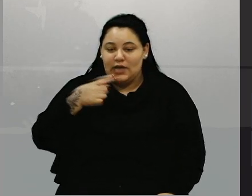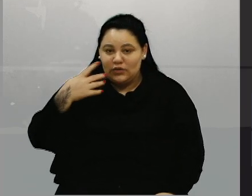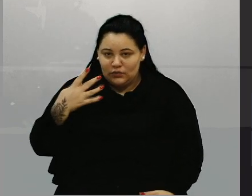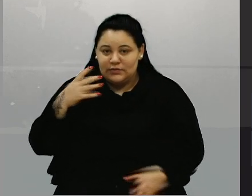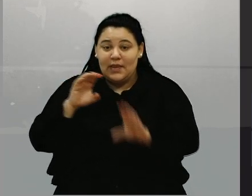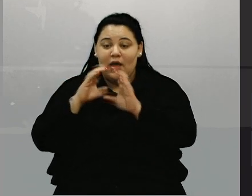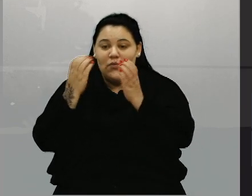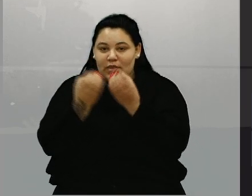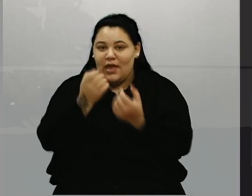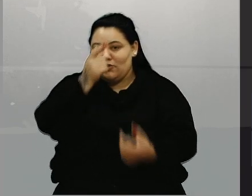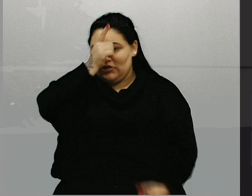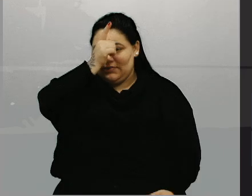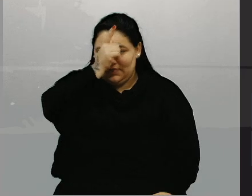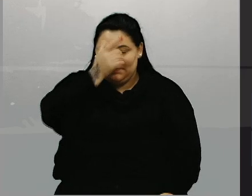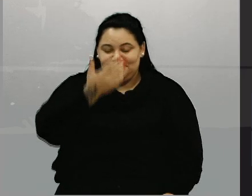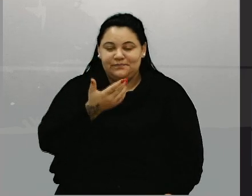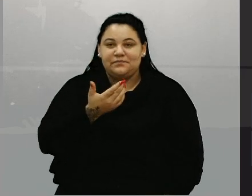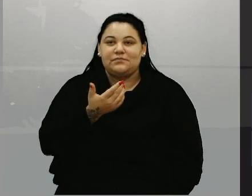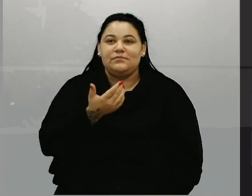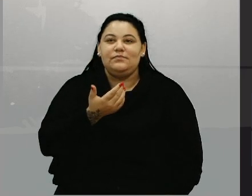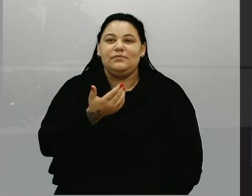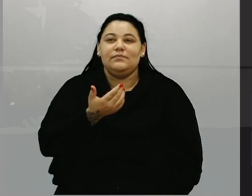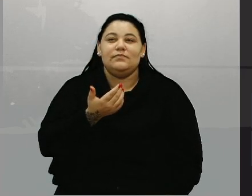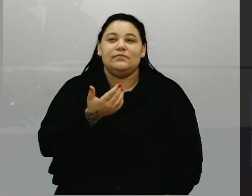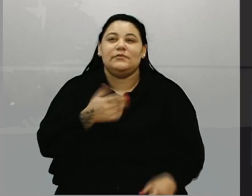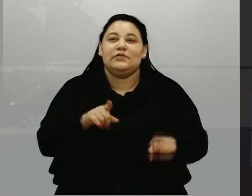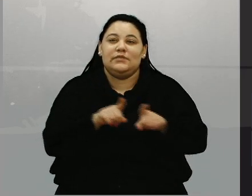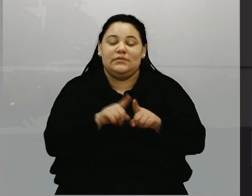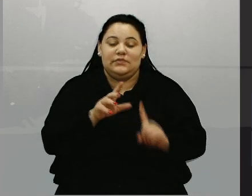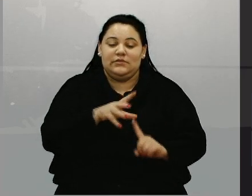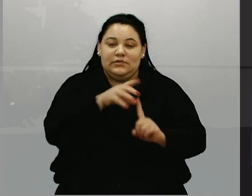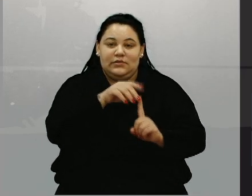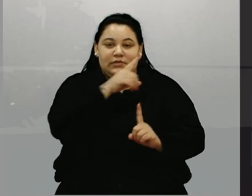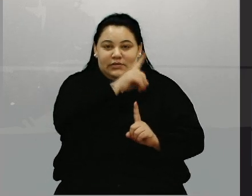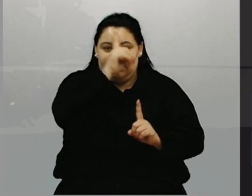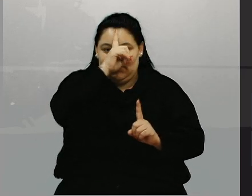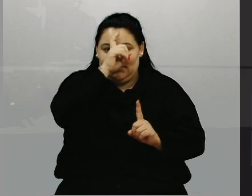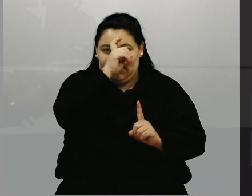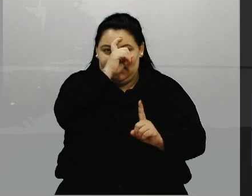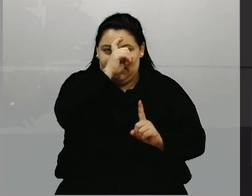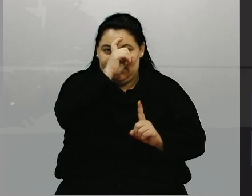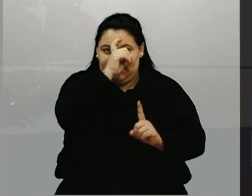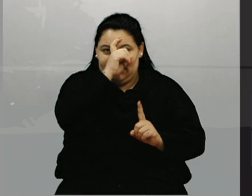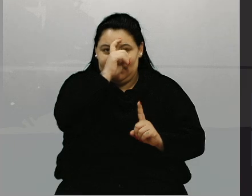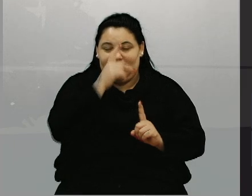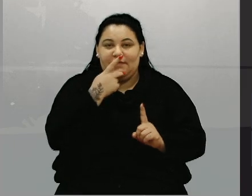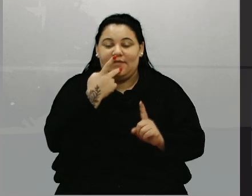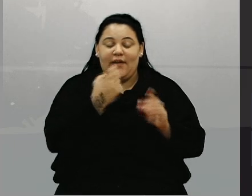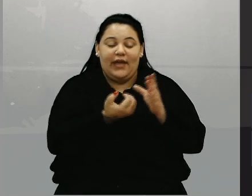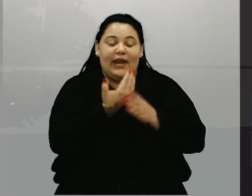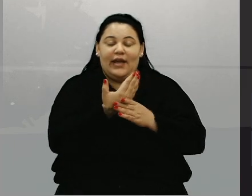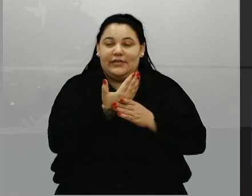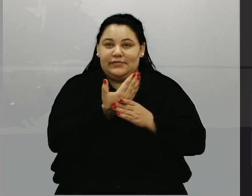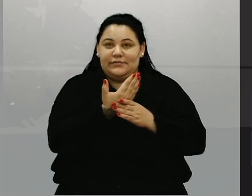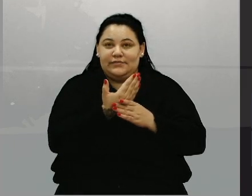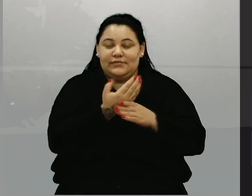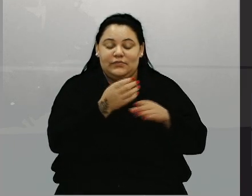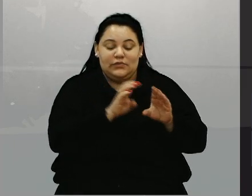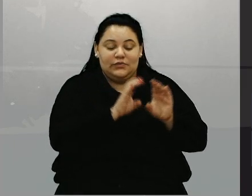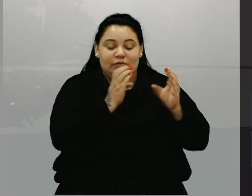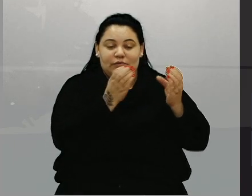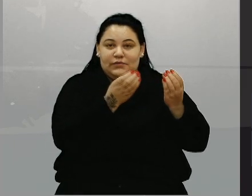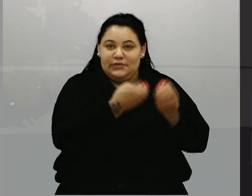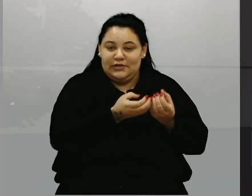alemã. Inclusive, este hospital, na sua fundação, ele dizia, fundado por uma comunidade